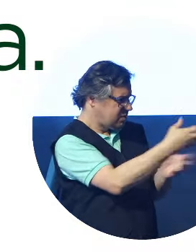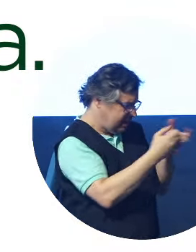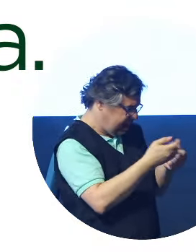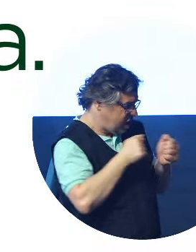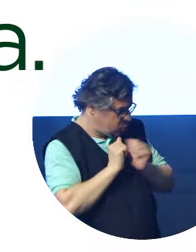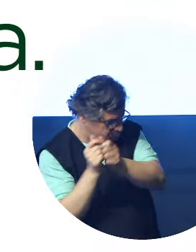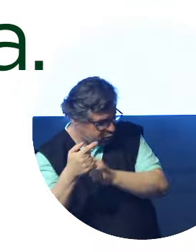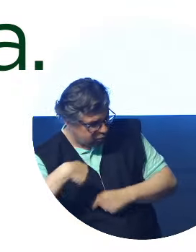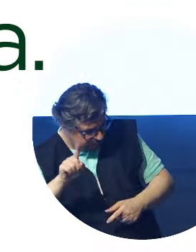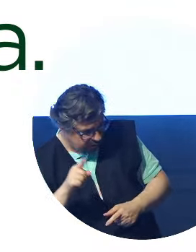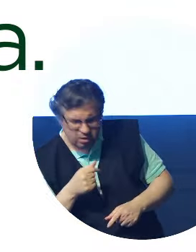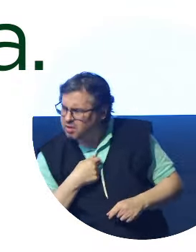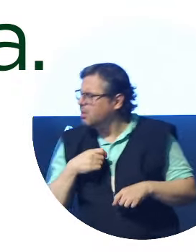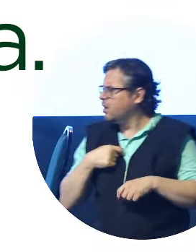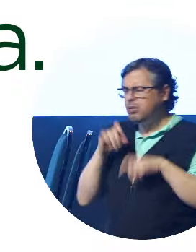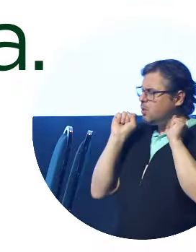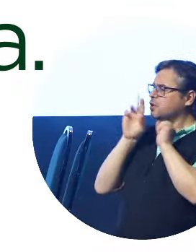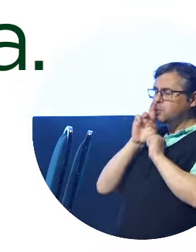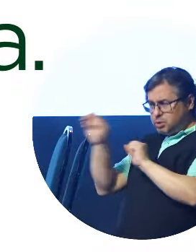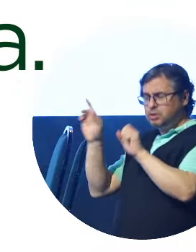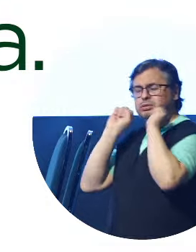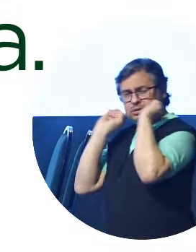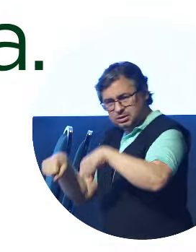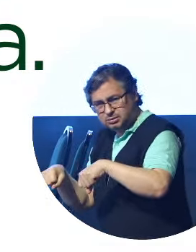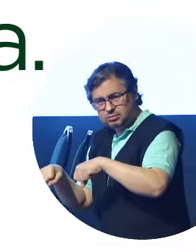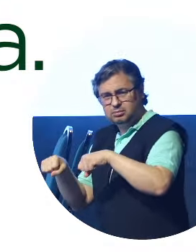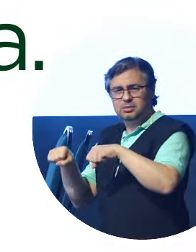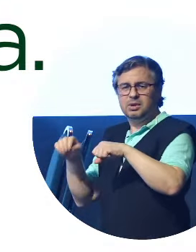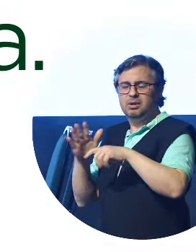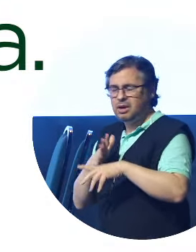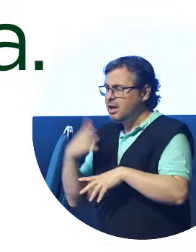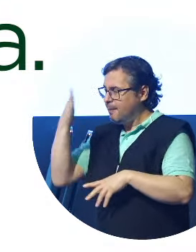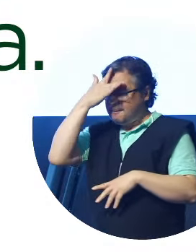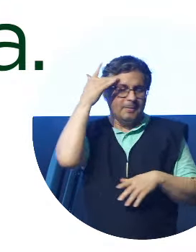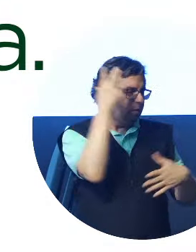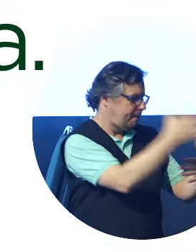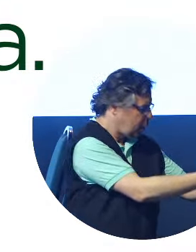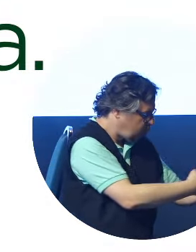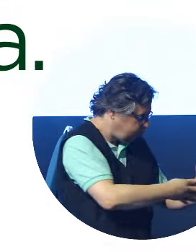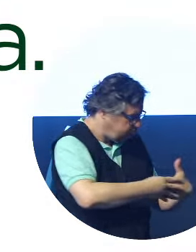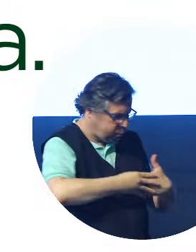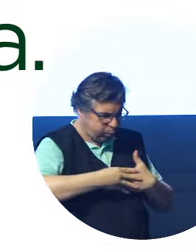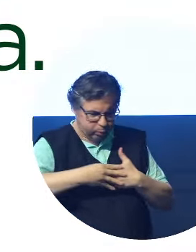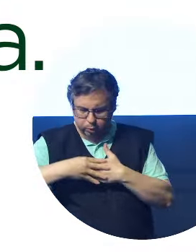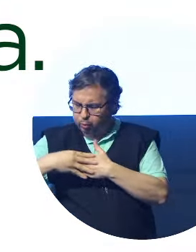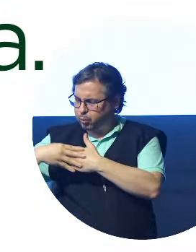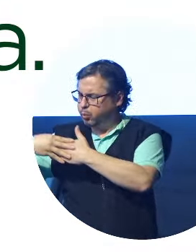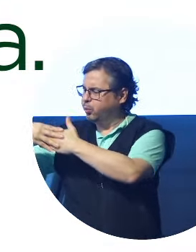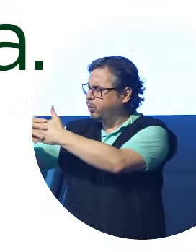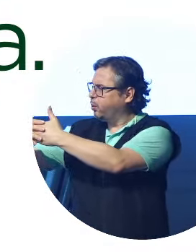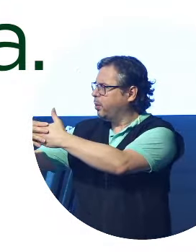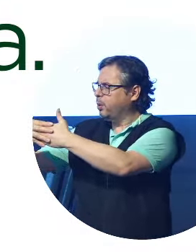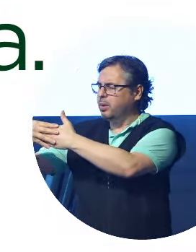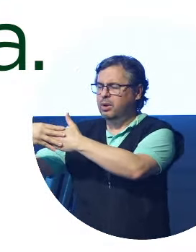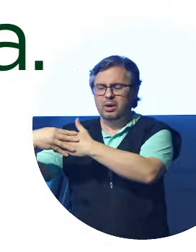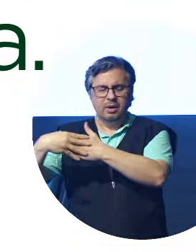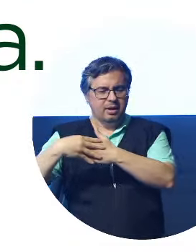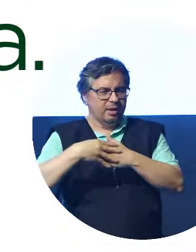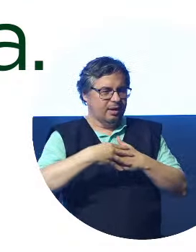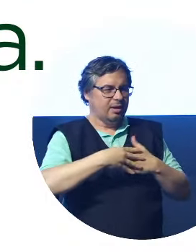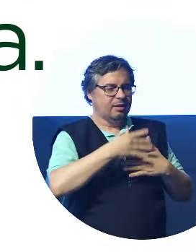comigo? Eu falo sim. Ele pega minha mão dentro da igreja, muito, muito